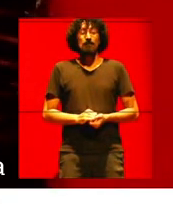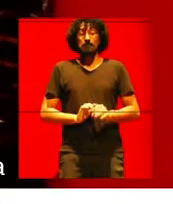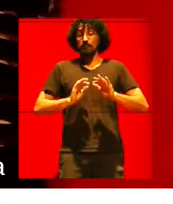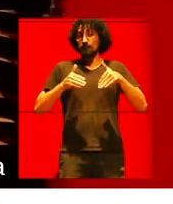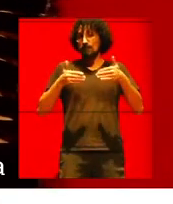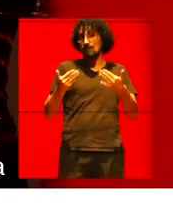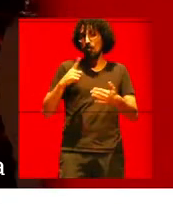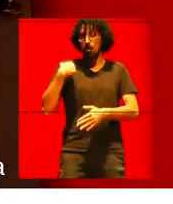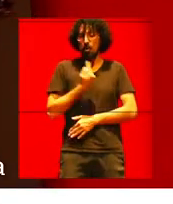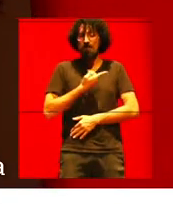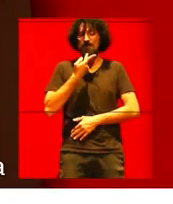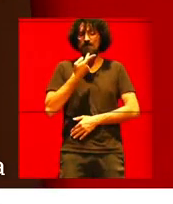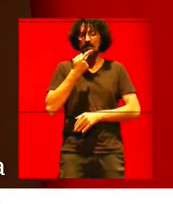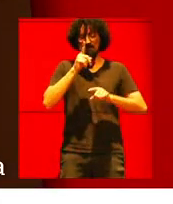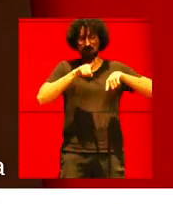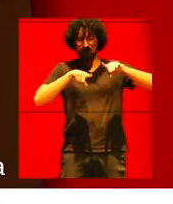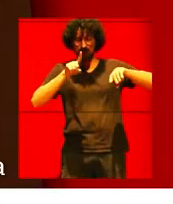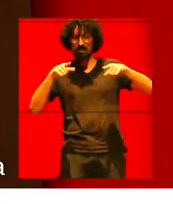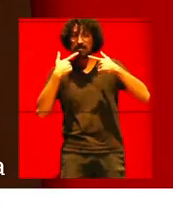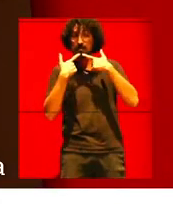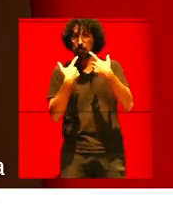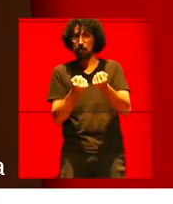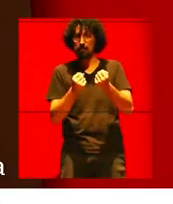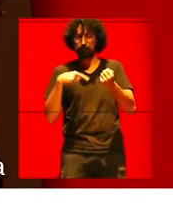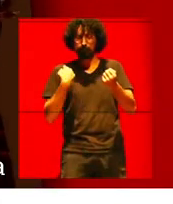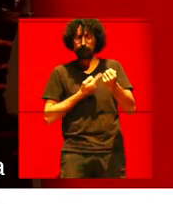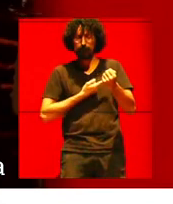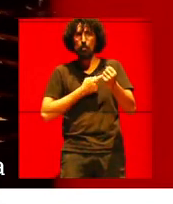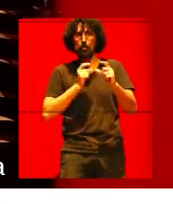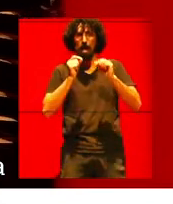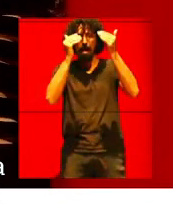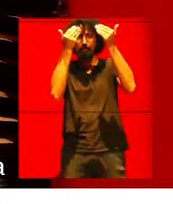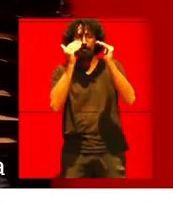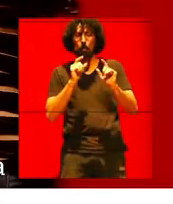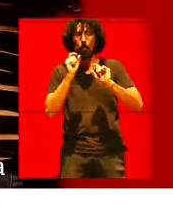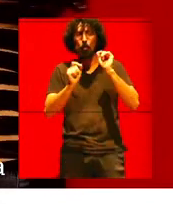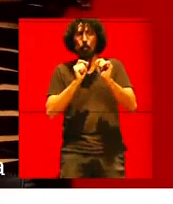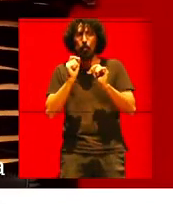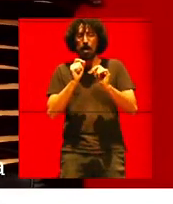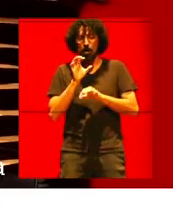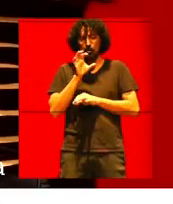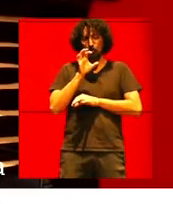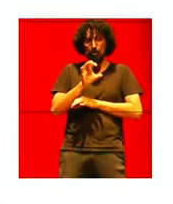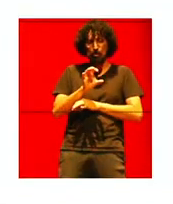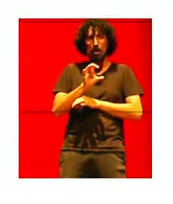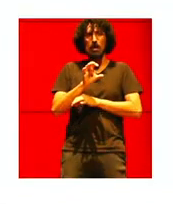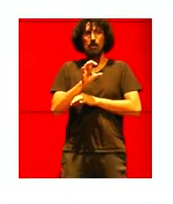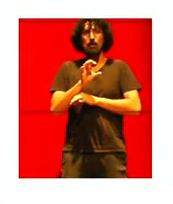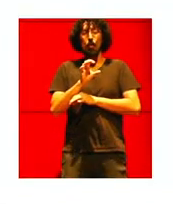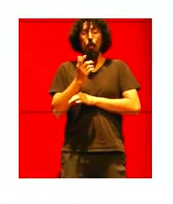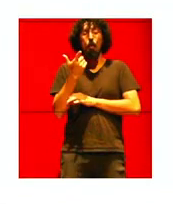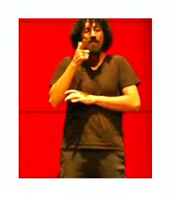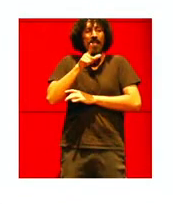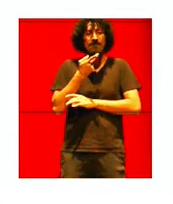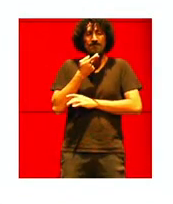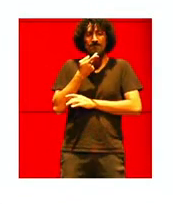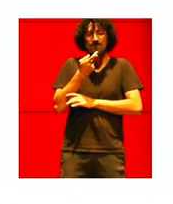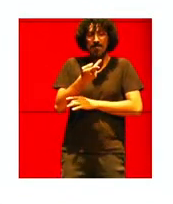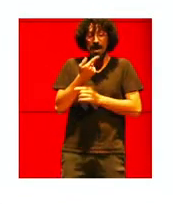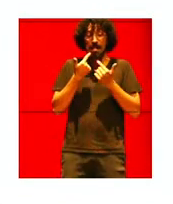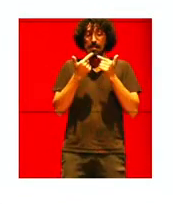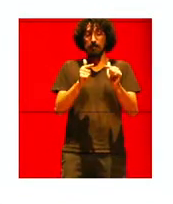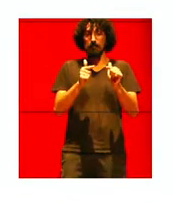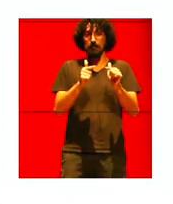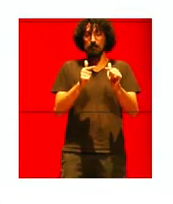Quando falamos em variação linguística, nós analisamos os diferentes modos em que é possível expressar uma